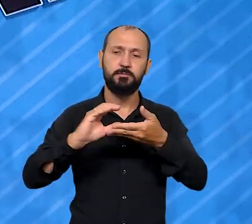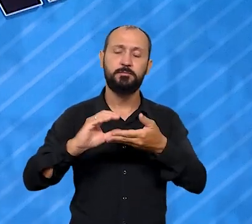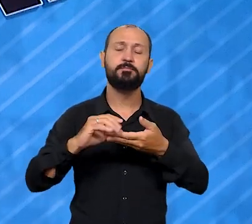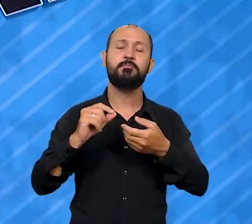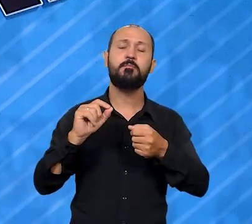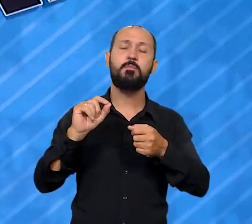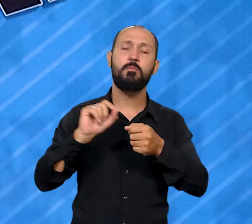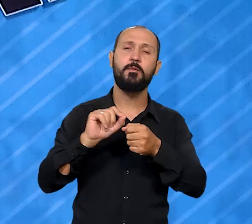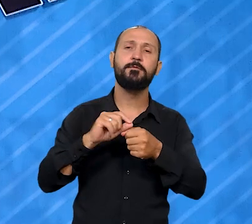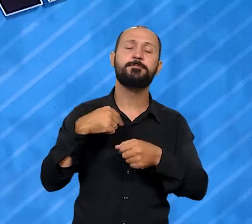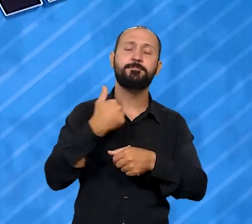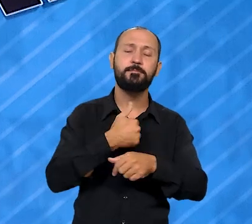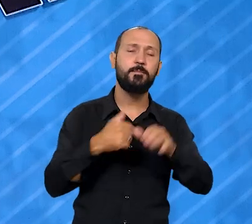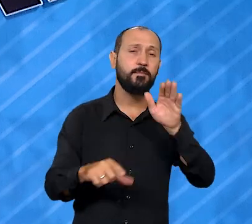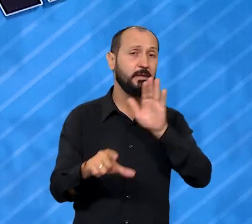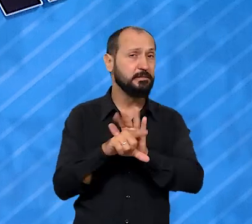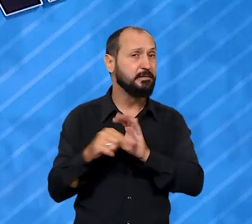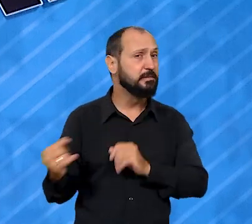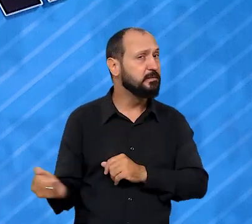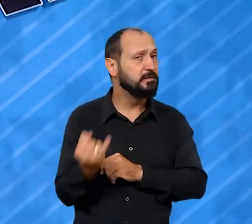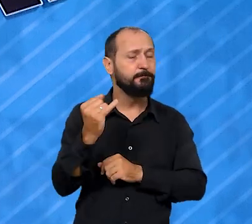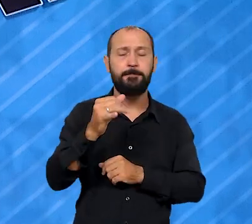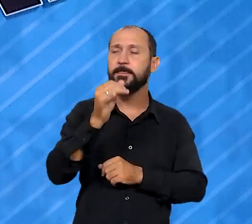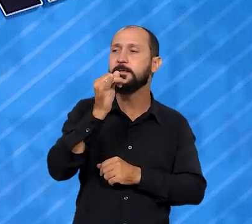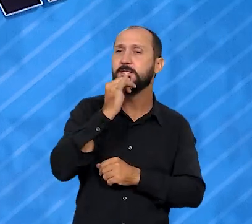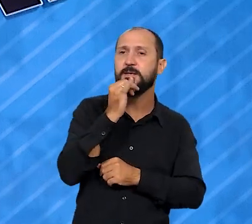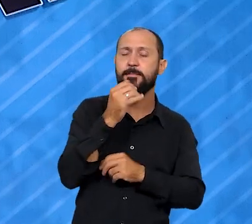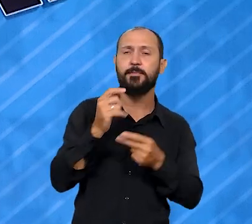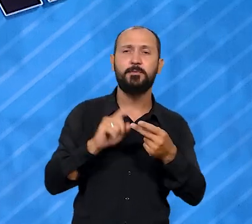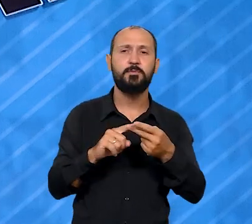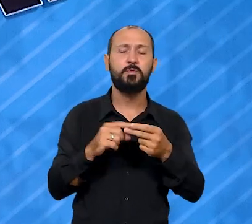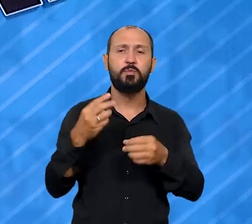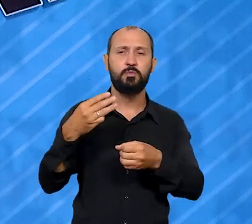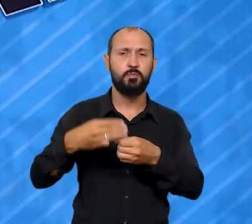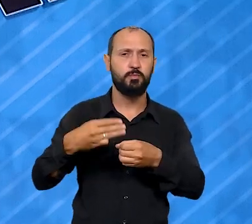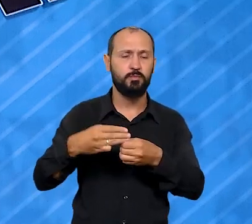desses conselhos, nós produzimos legislações importantíssimas. Por